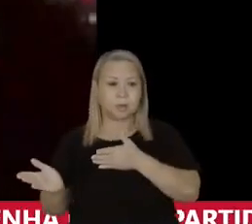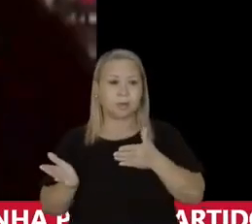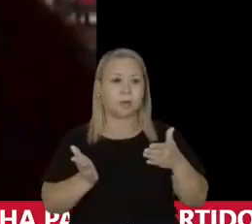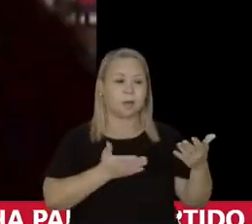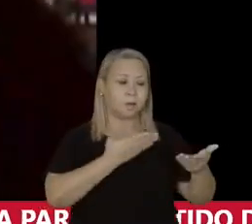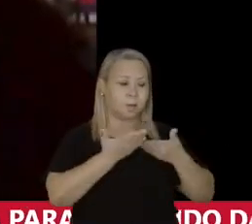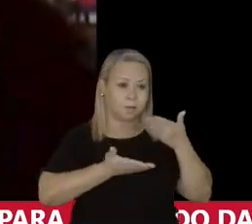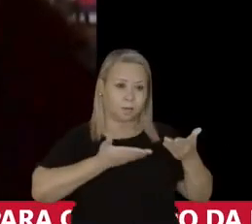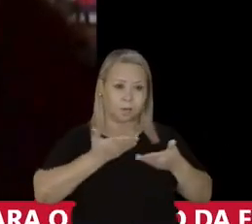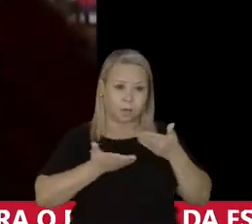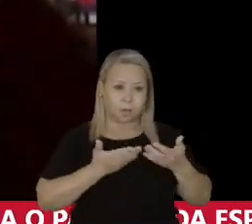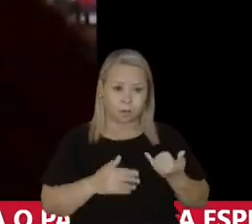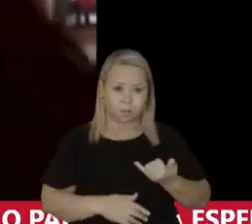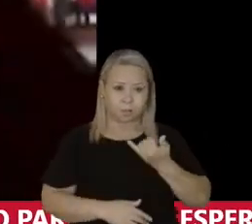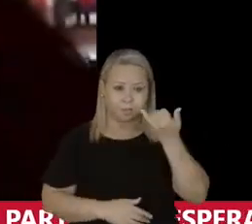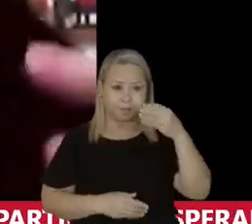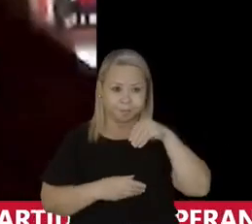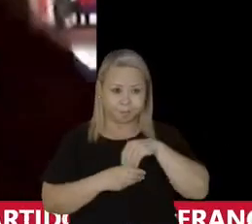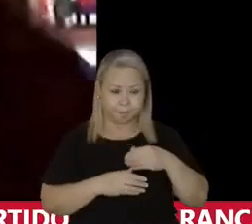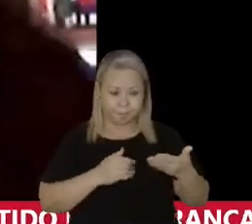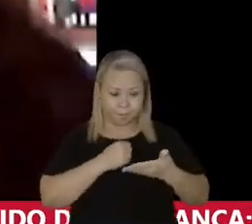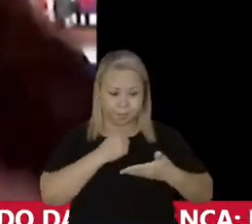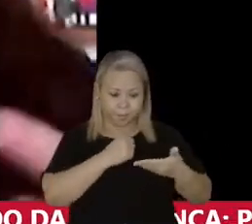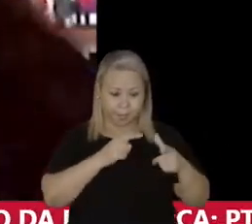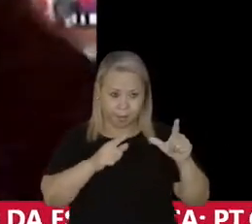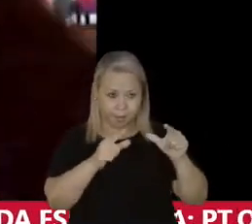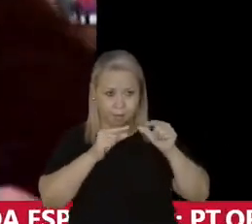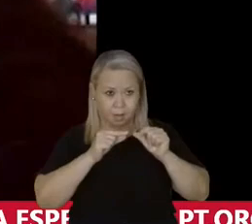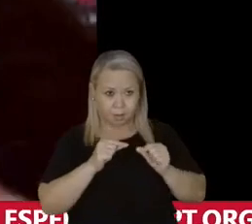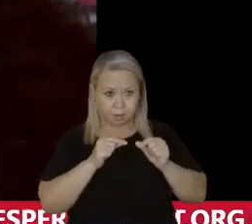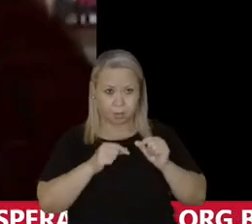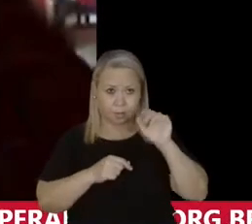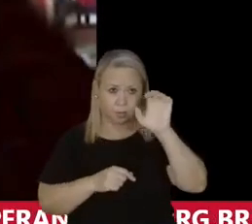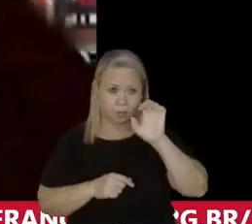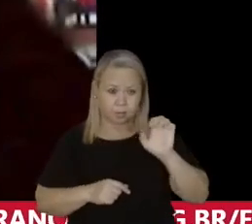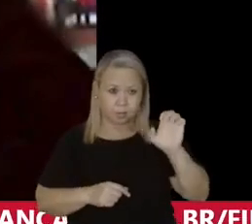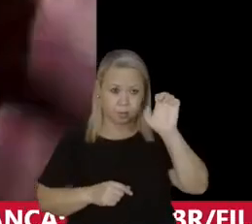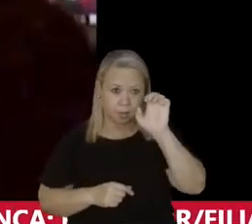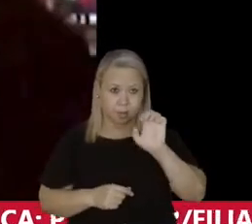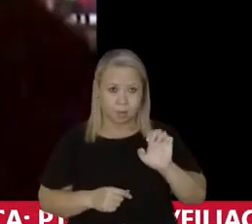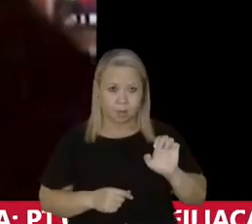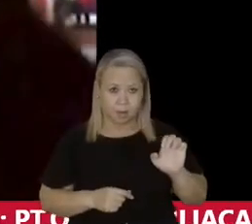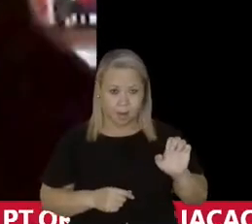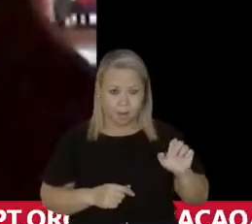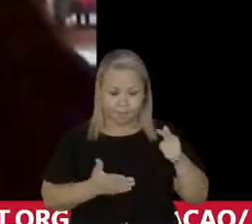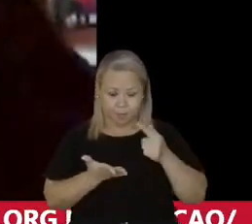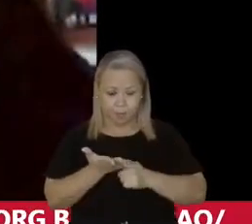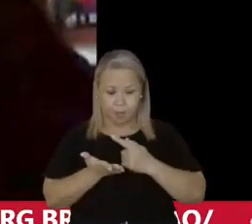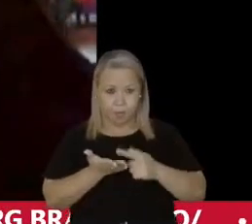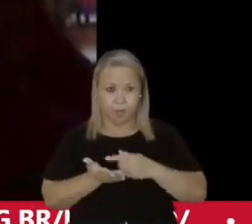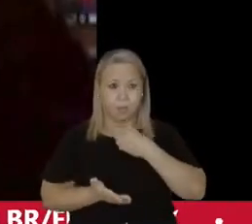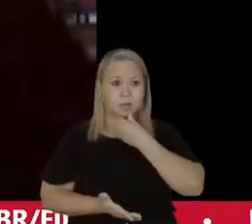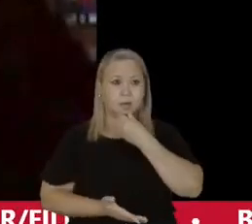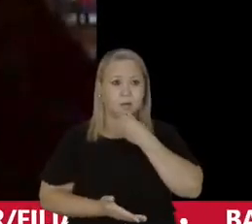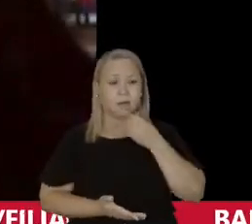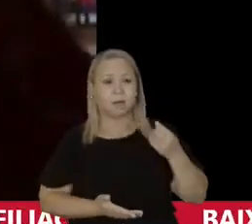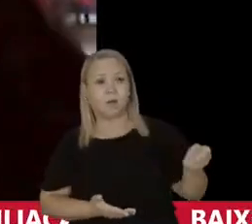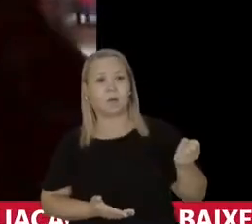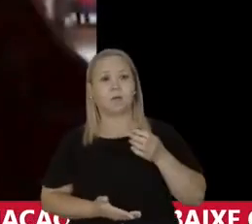relação intrínseca entre redução, né, do Estado, da máquina do Estado, né, uma agenda neoliberal muito